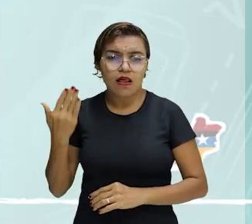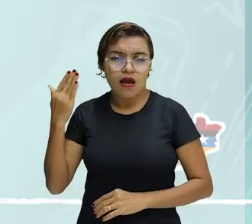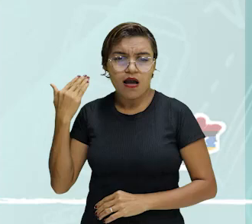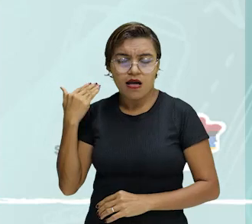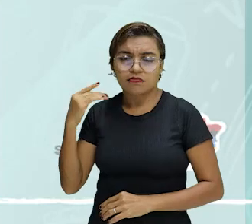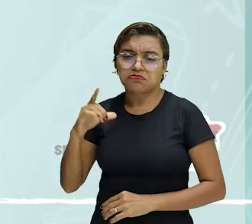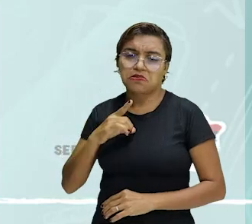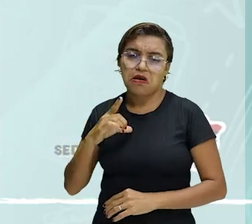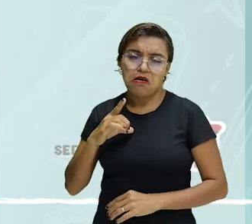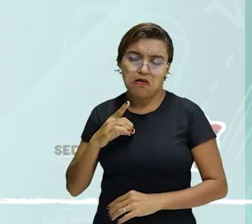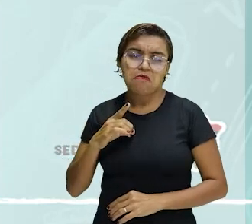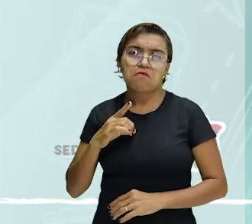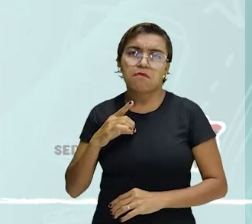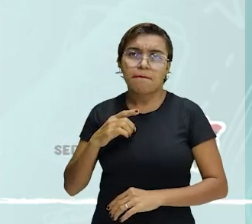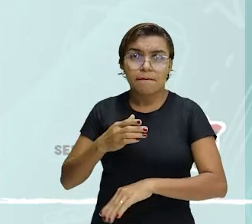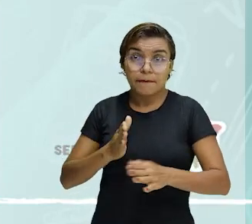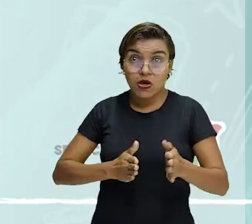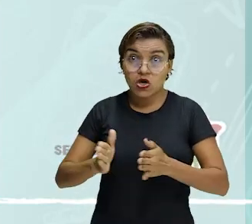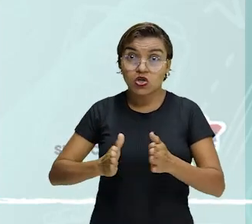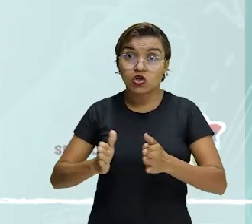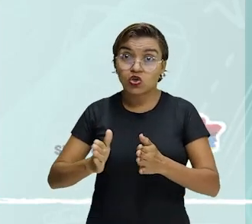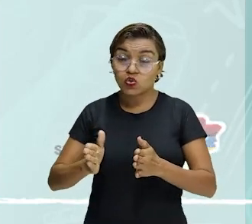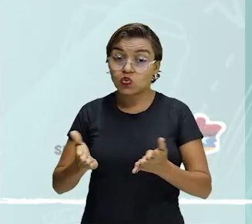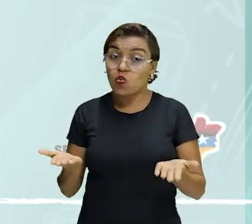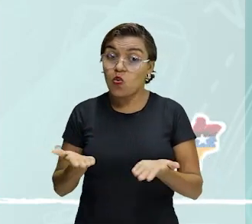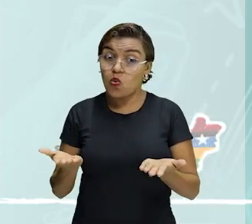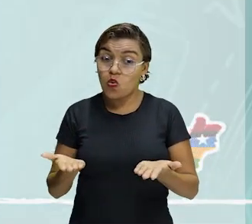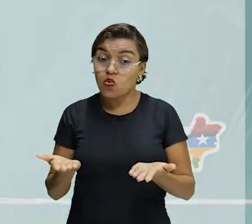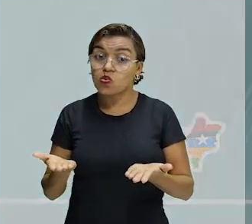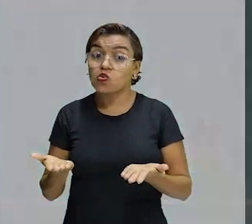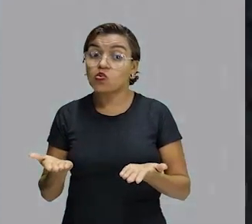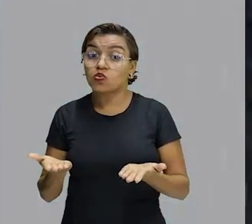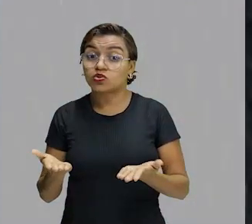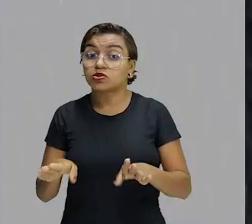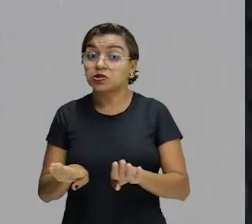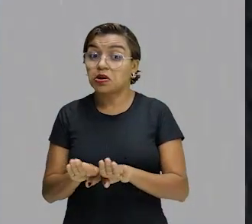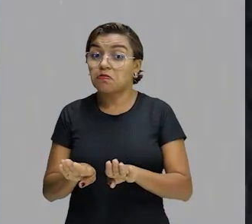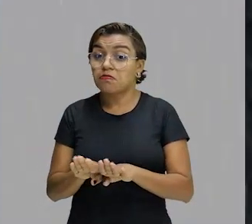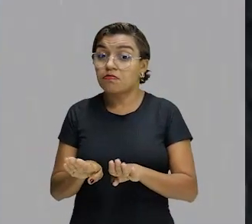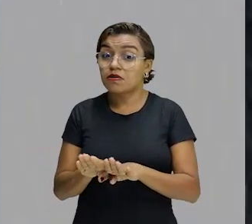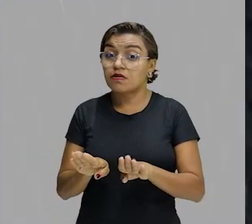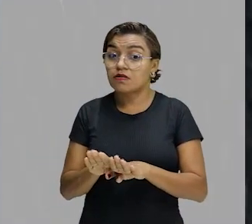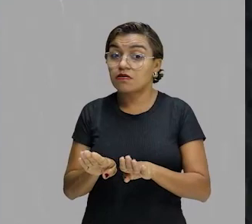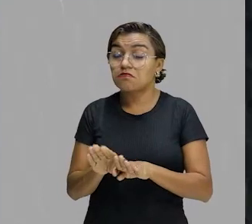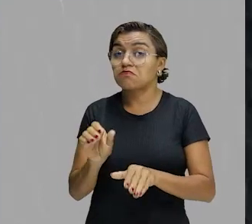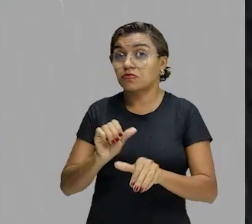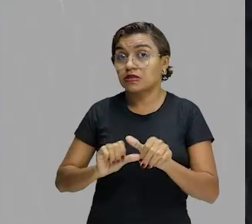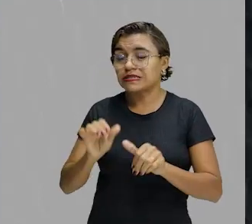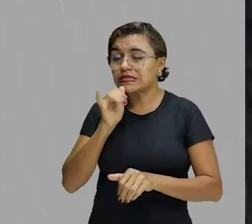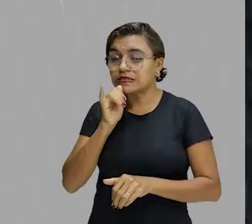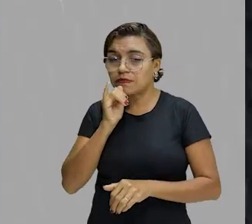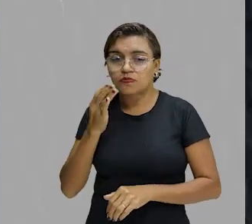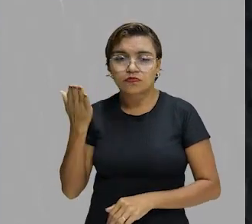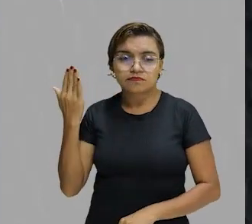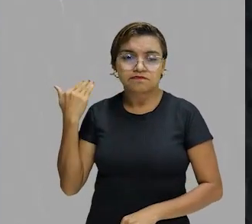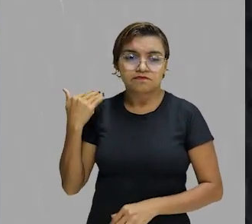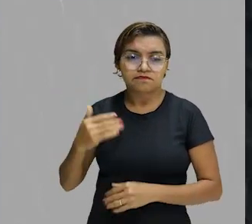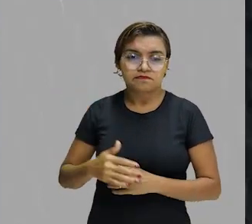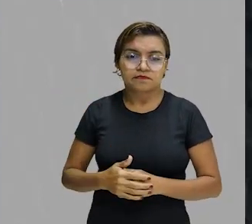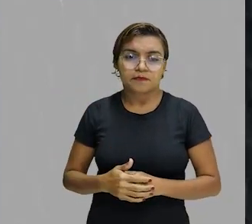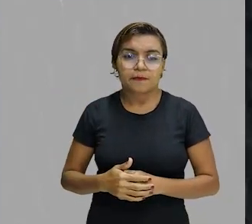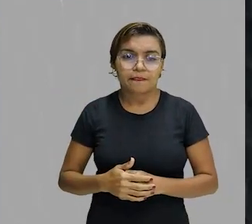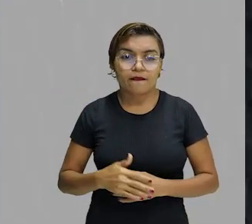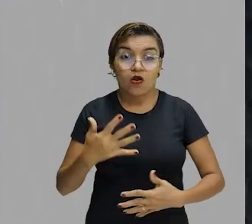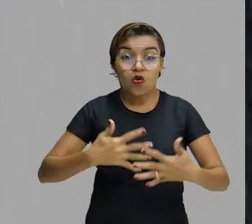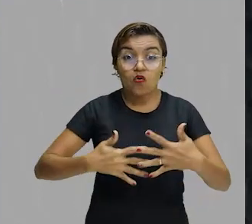e elitistas. Talvez a gente tenha muito disso hoje. Confundido com o realismo, né, ele é uma evolução do realismo.